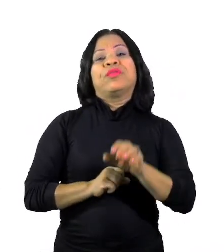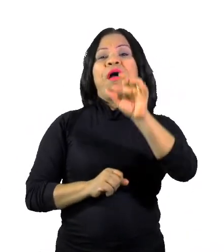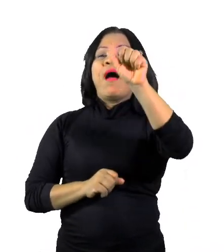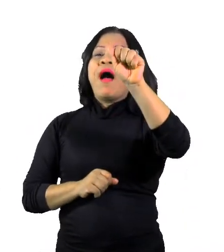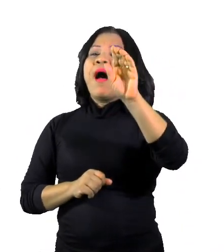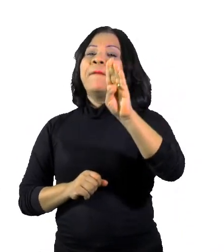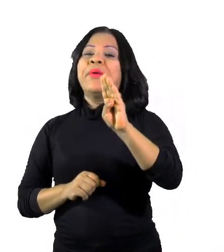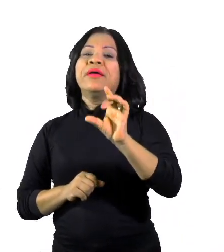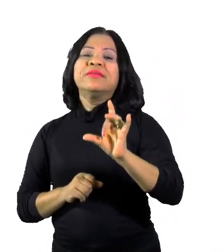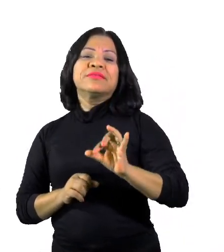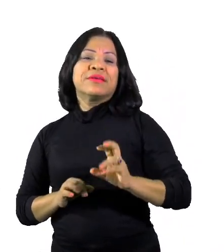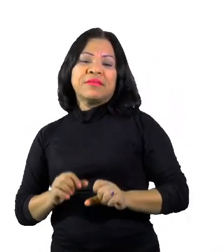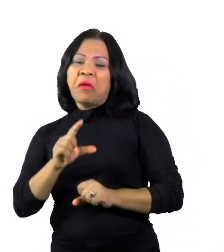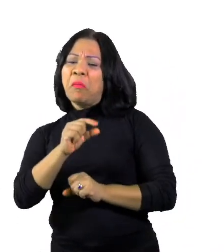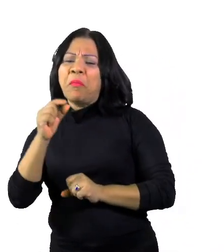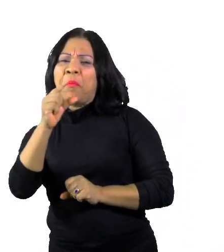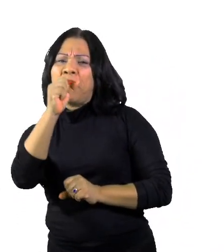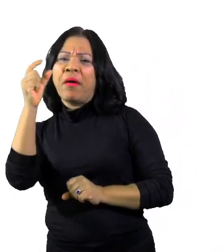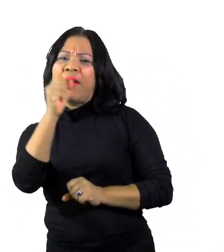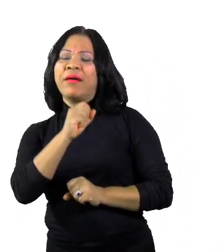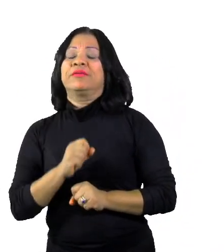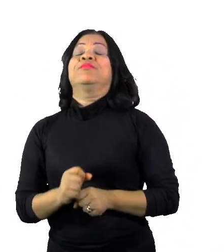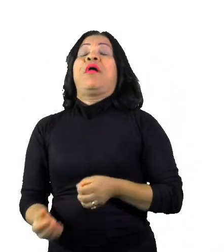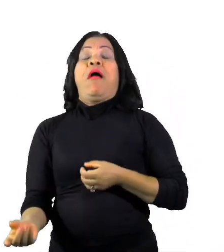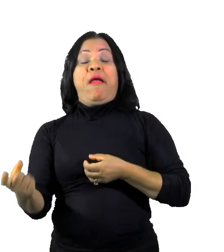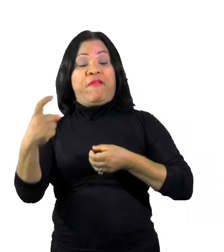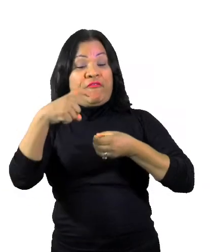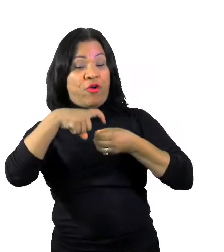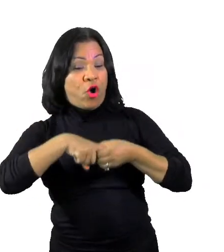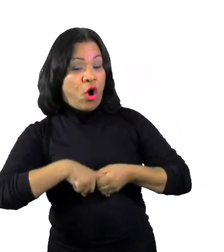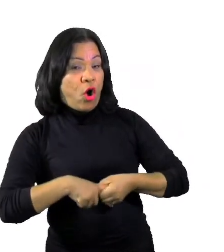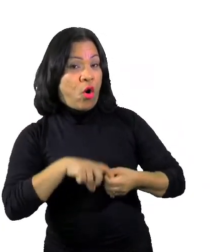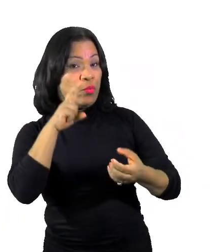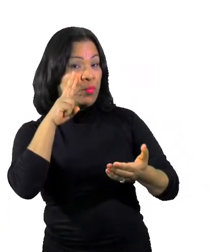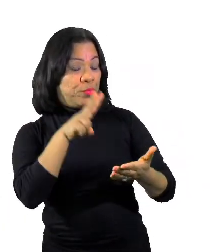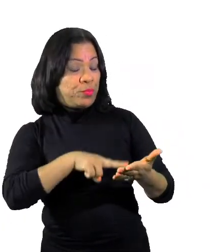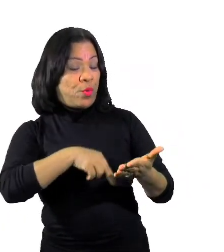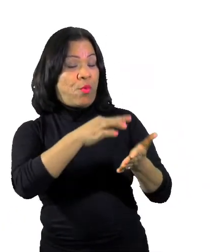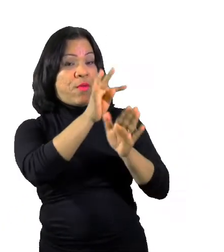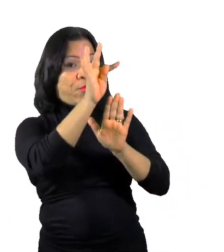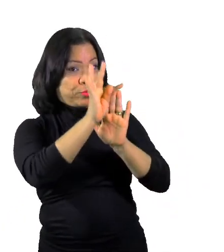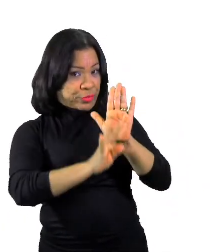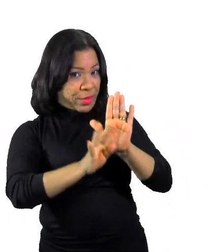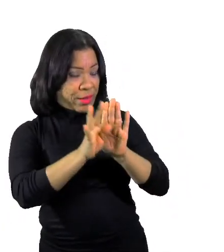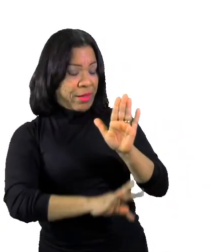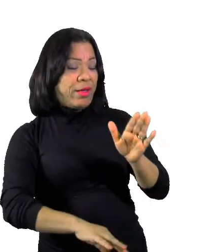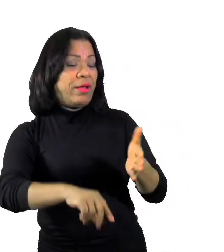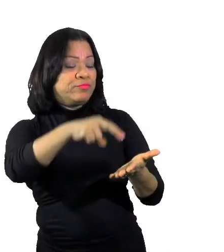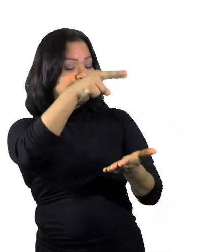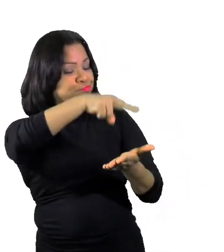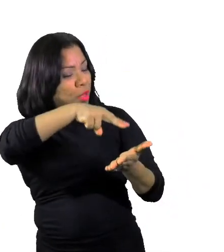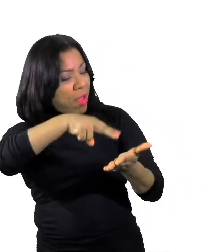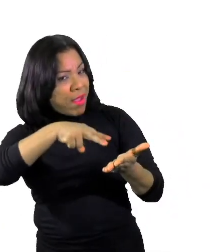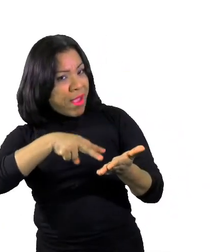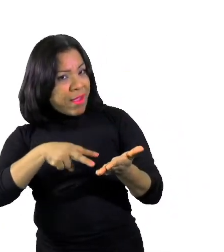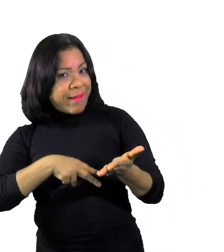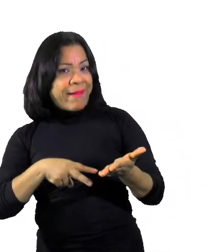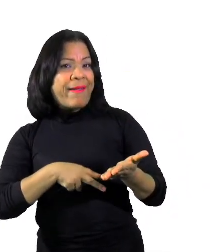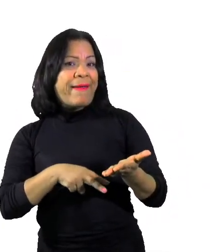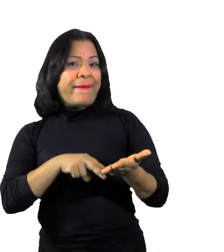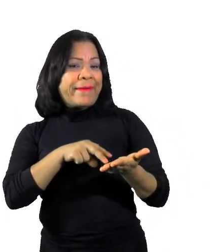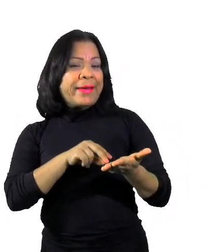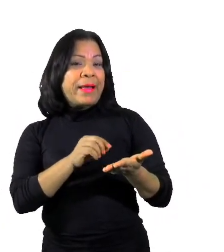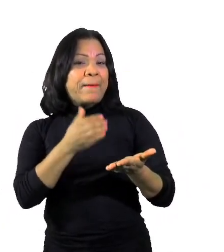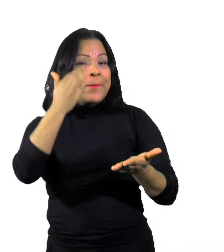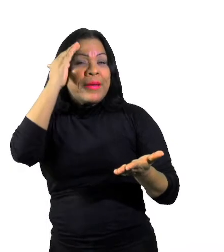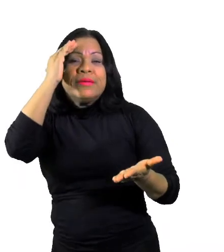responder, você vai lá no texto novamente, faça a leitura para